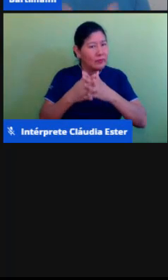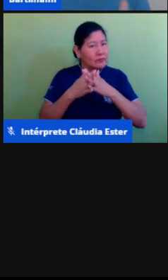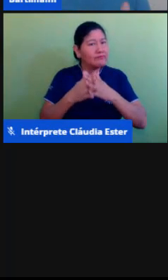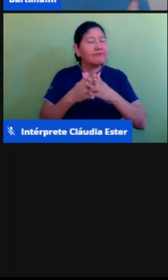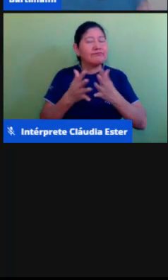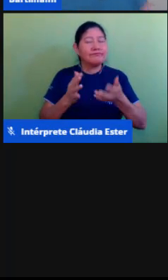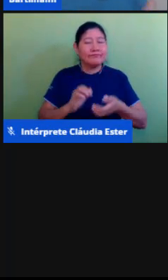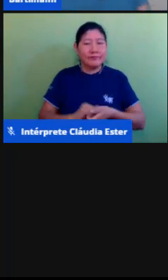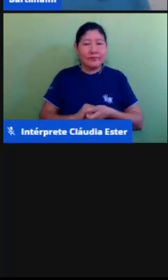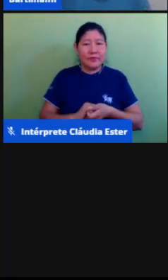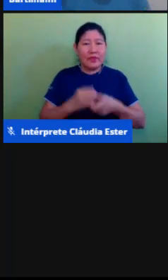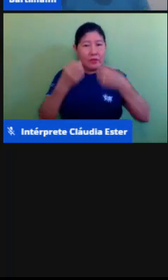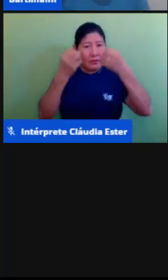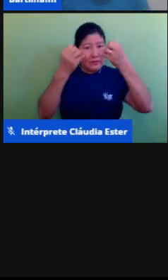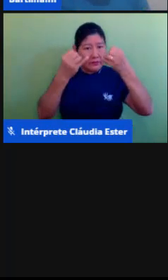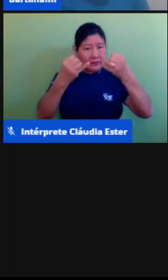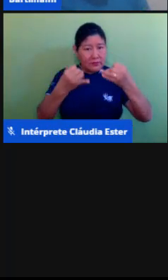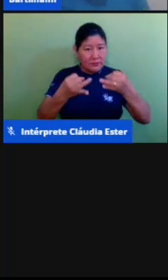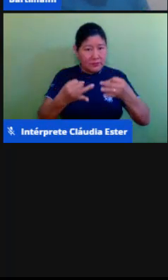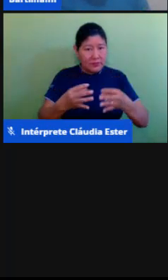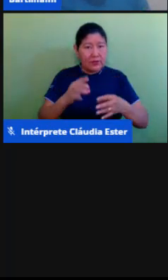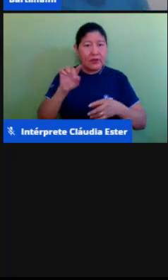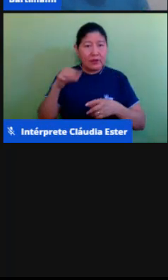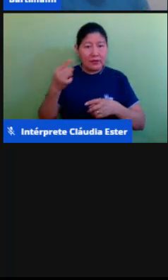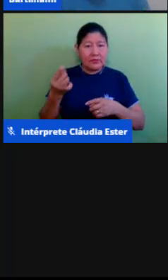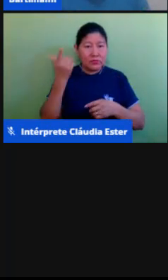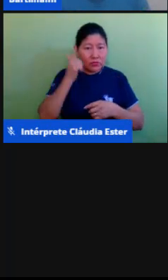de uma forma mais eficiente agora no próximo slide.